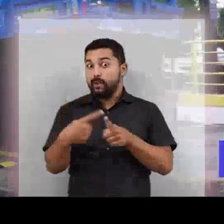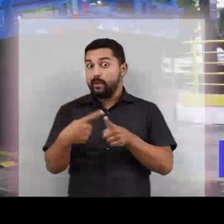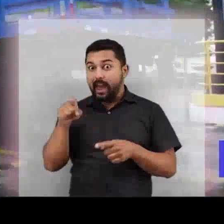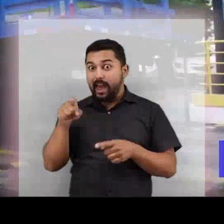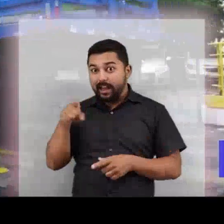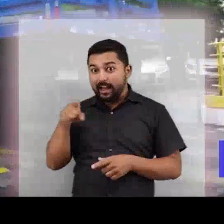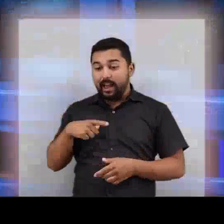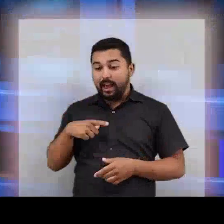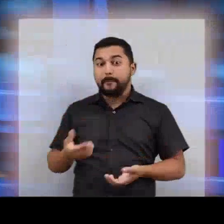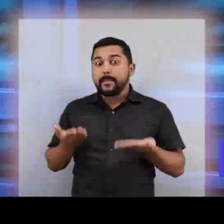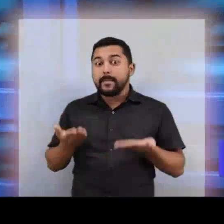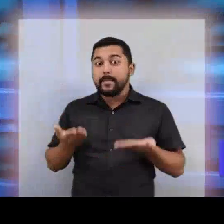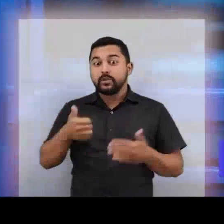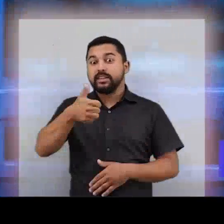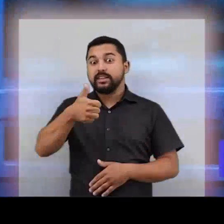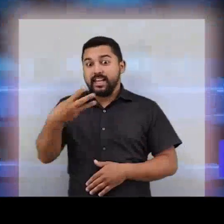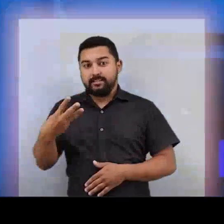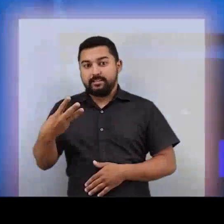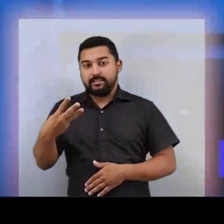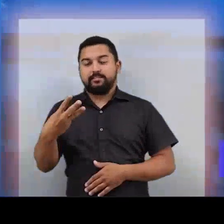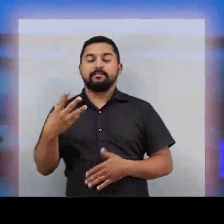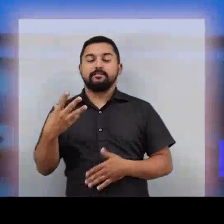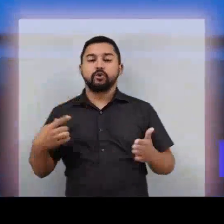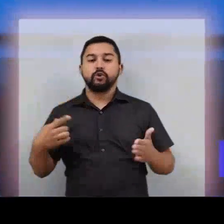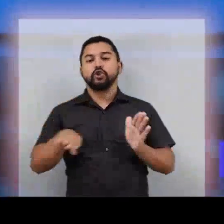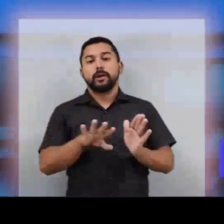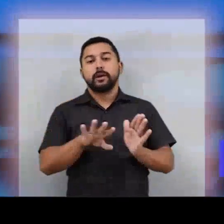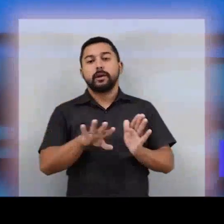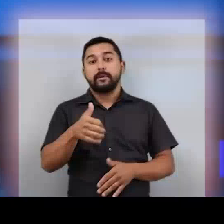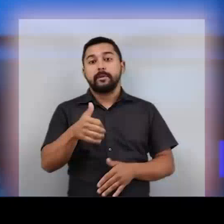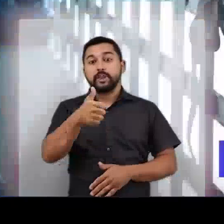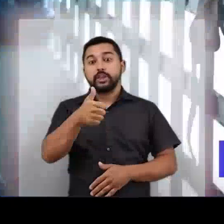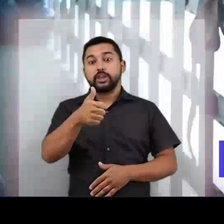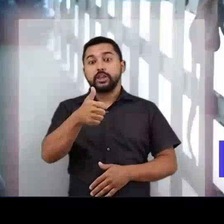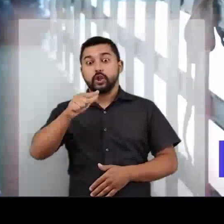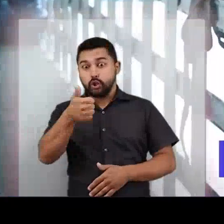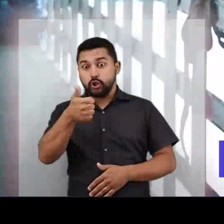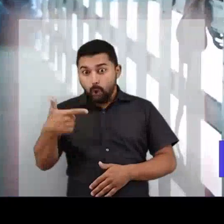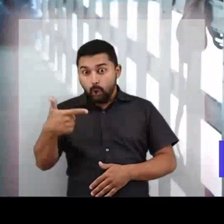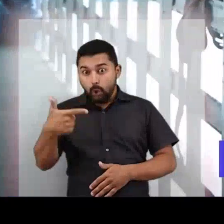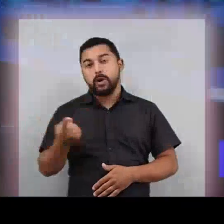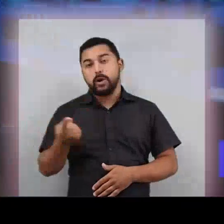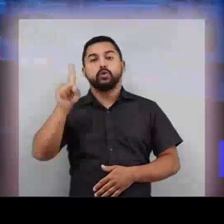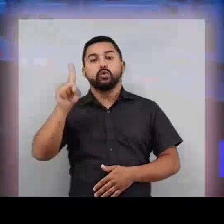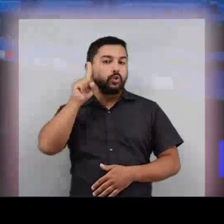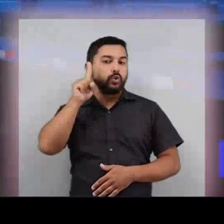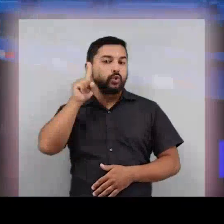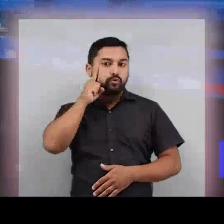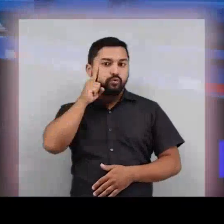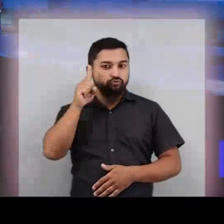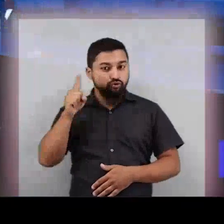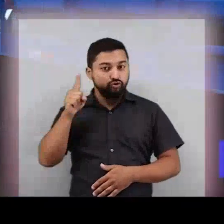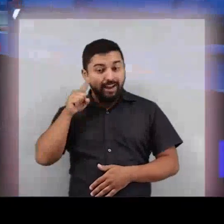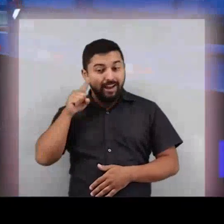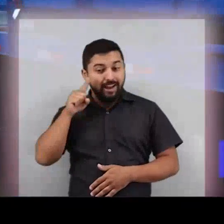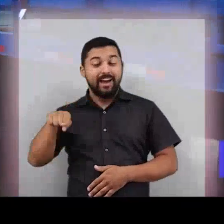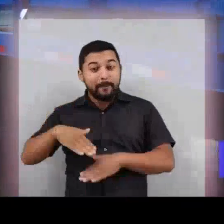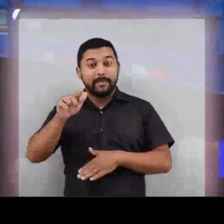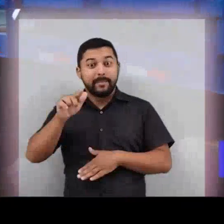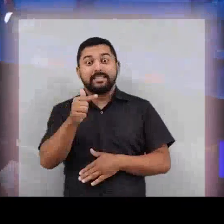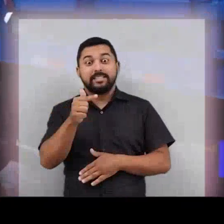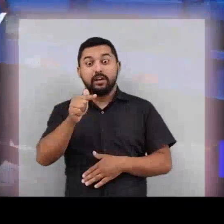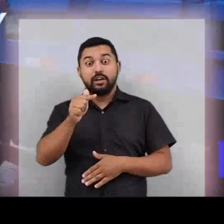nome porque carrega 13 quilos de gás. Só nessa base chegam mais de 12 mil botijões por dia. E a Ultragás entrega mais de